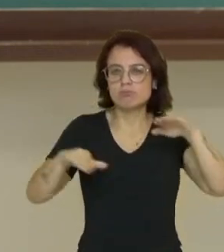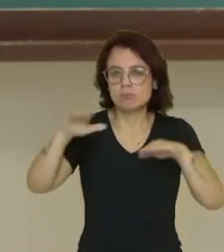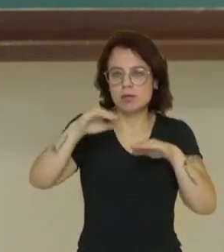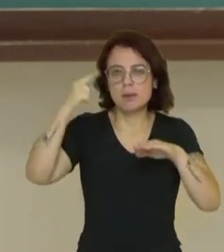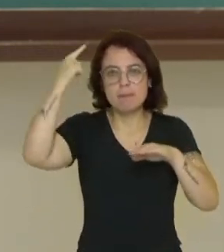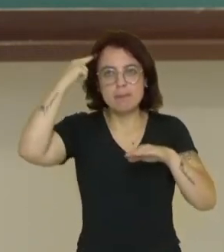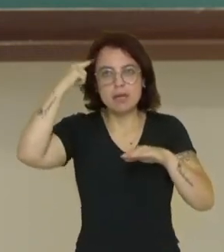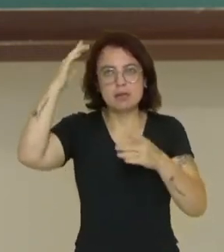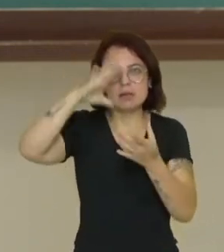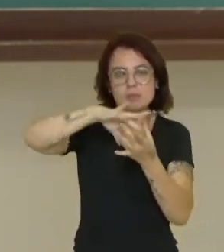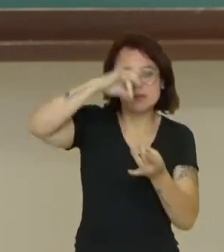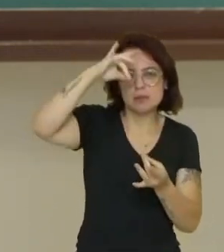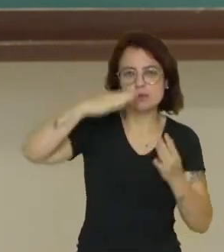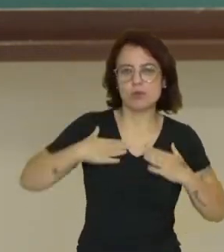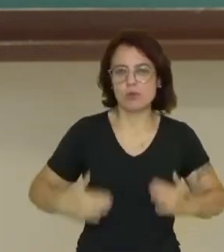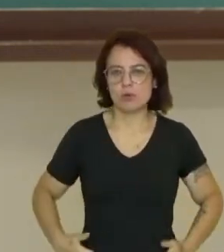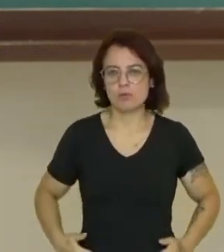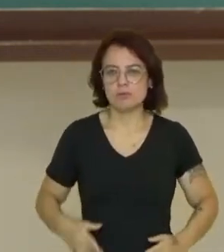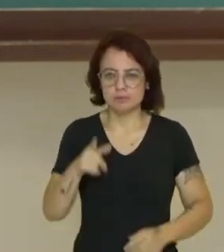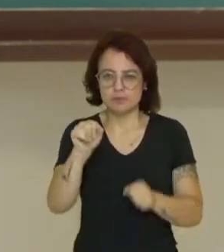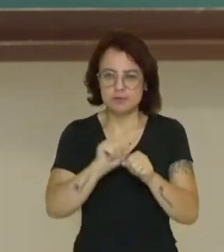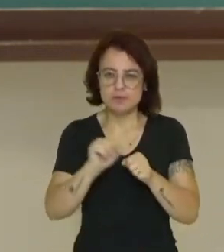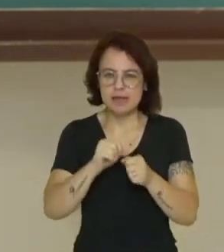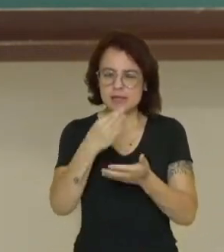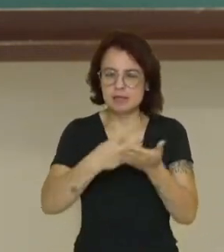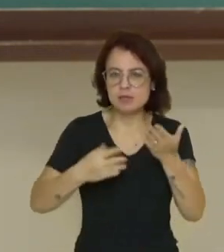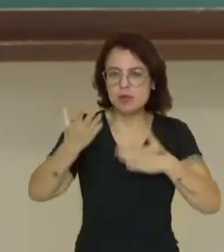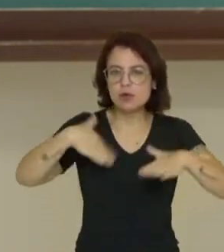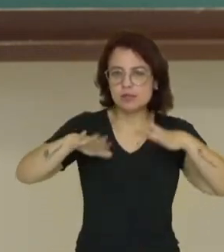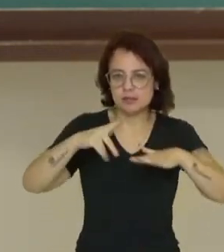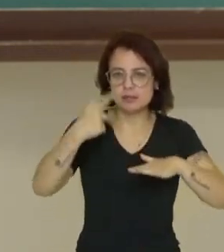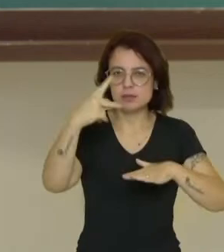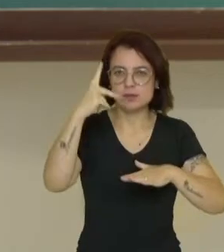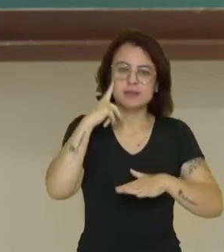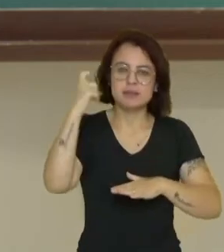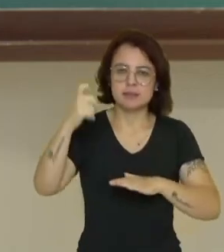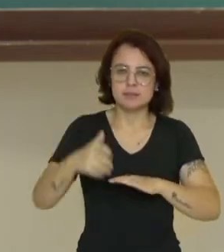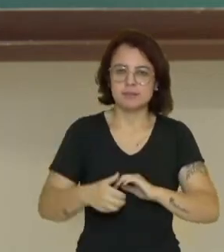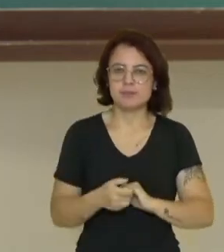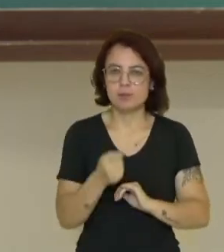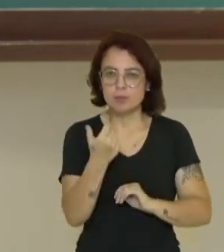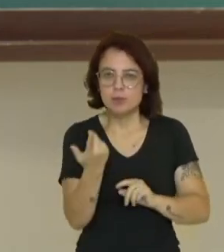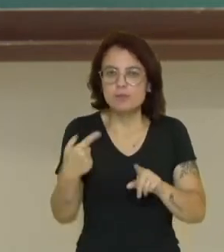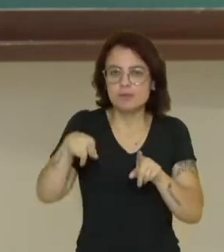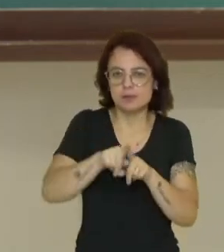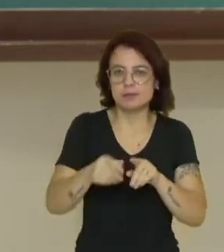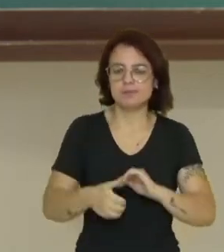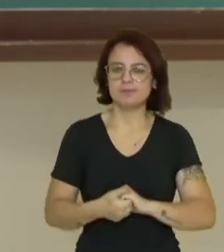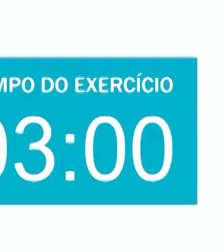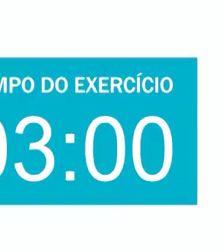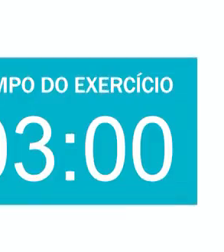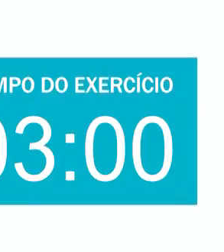mente, entre alma e corpo. Faça aí um texto organizando esses conceitos. Agora é com você.